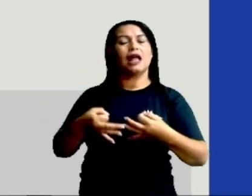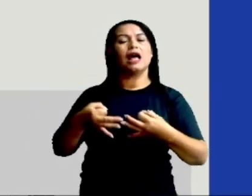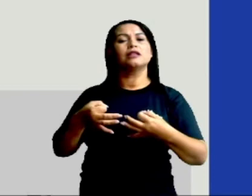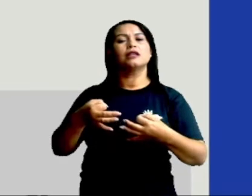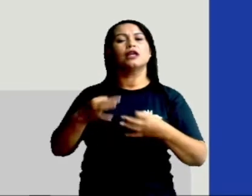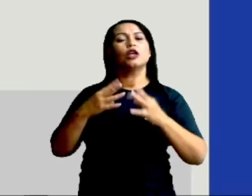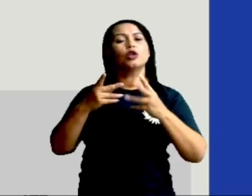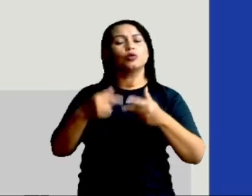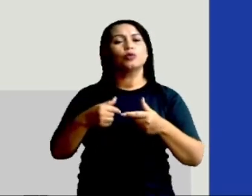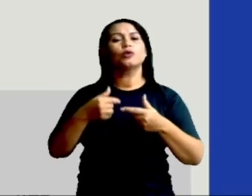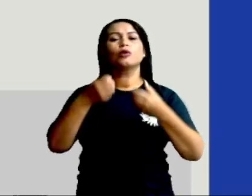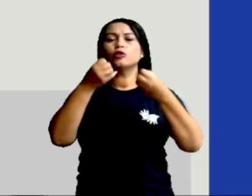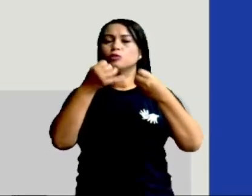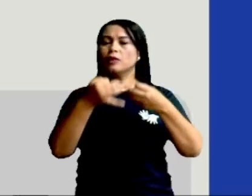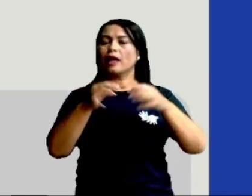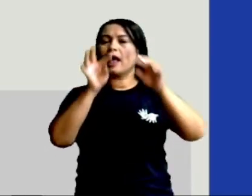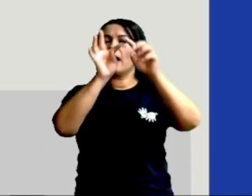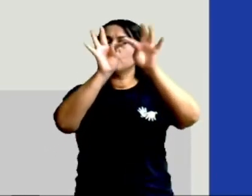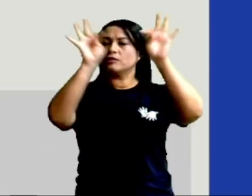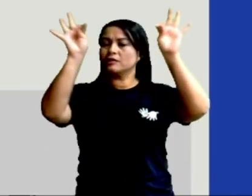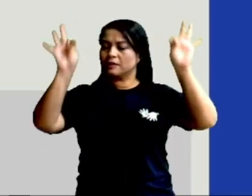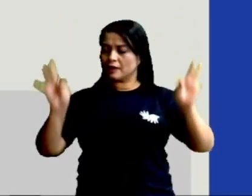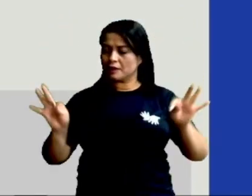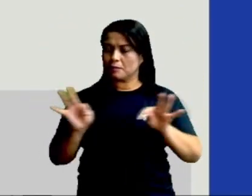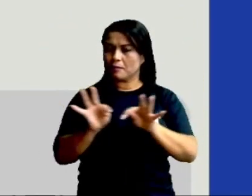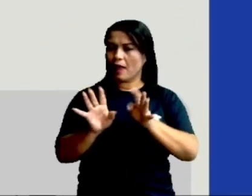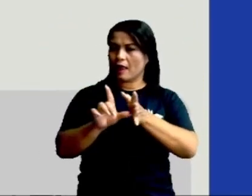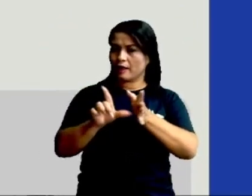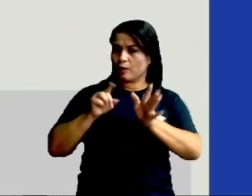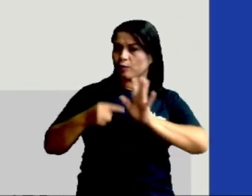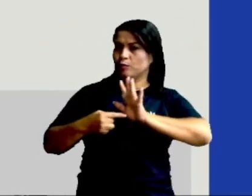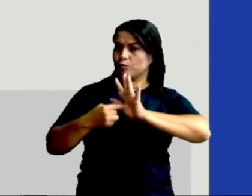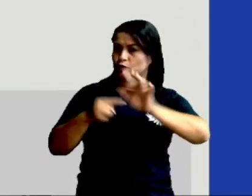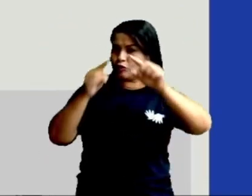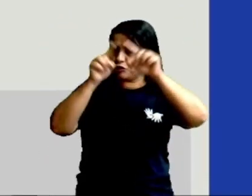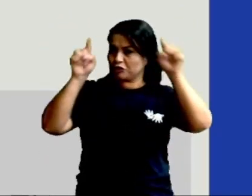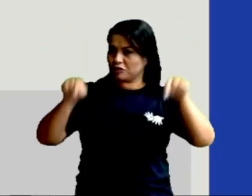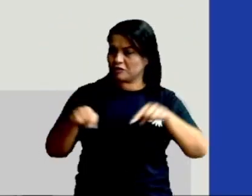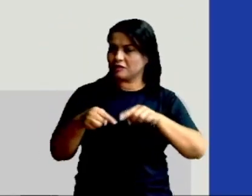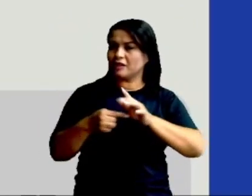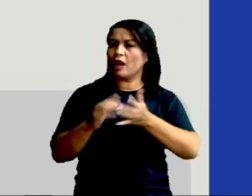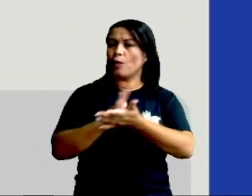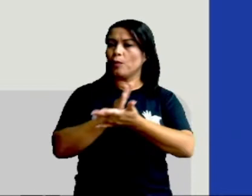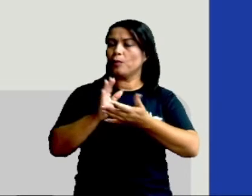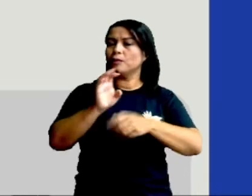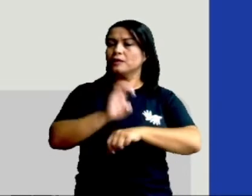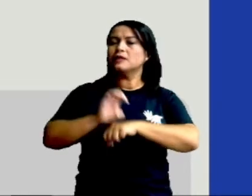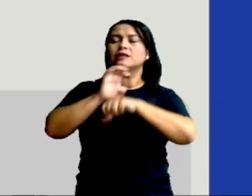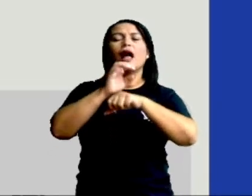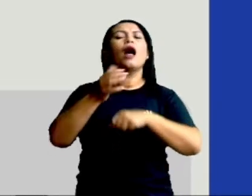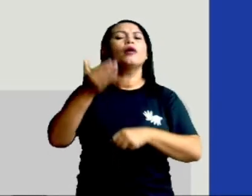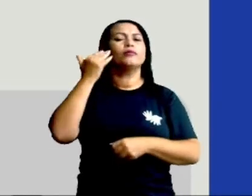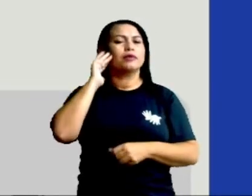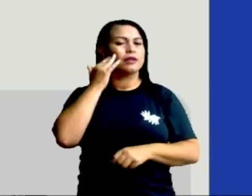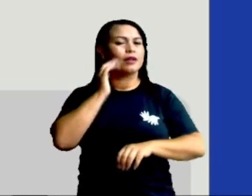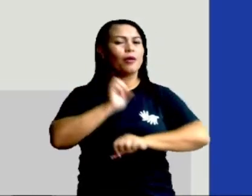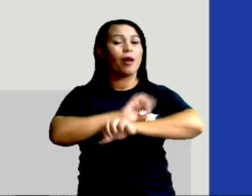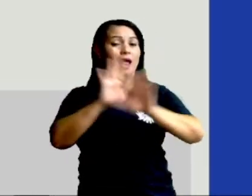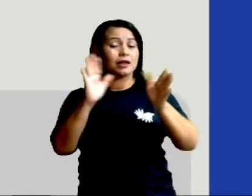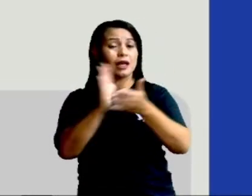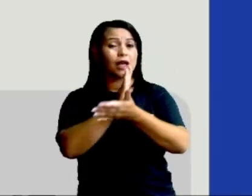naquele naquela tabelinha anterior que a gente viu aqui sobre os Estados viu que